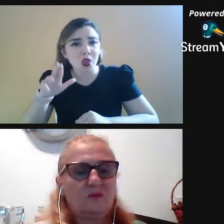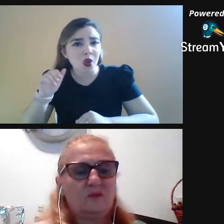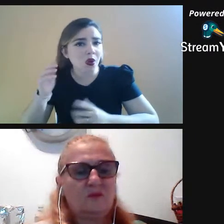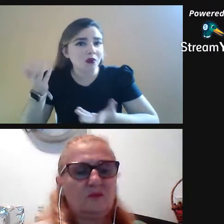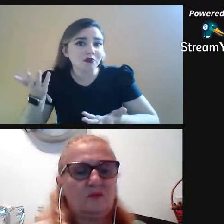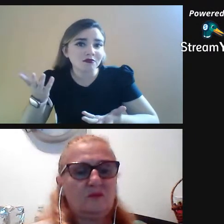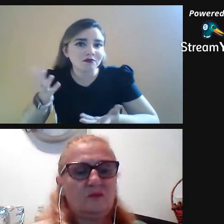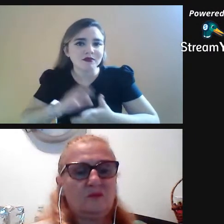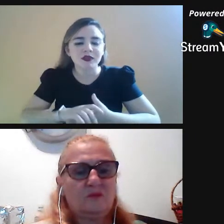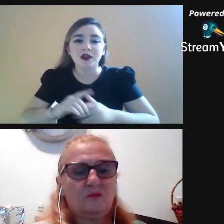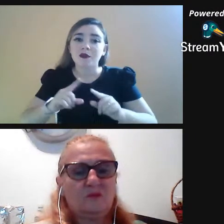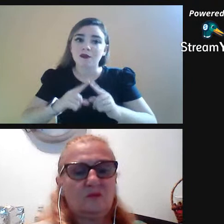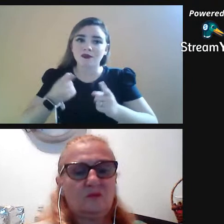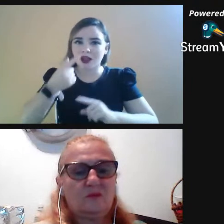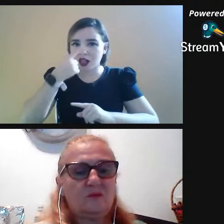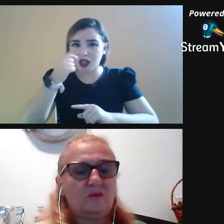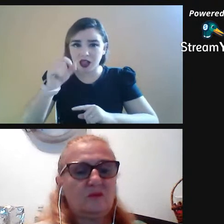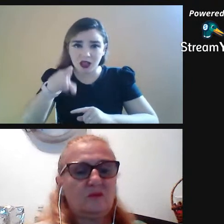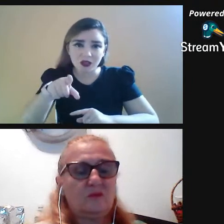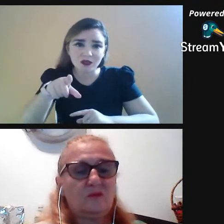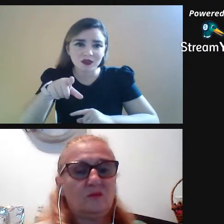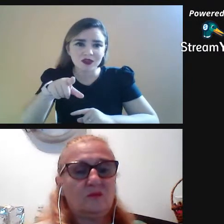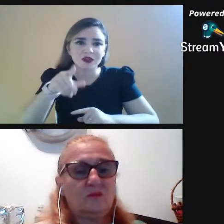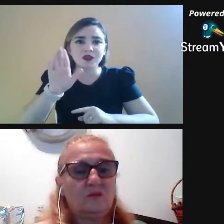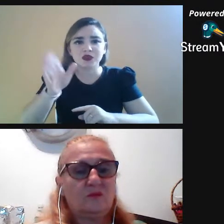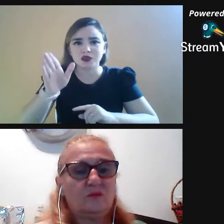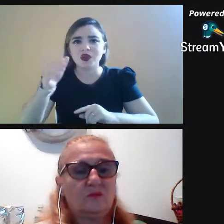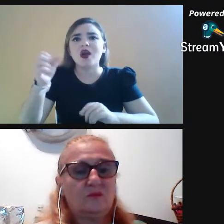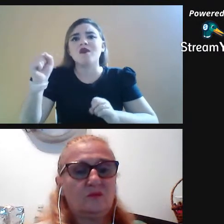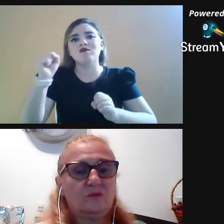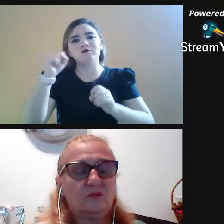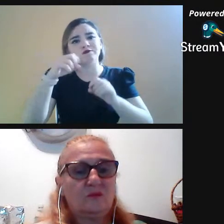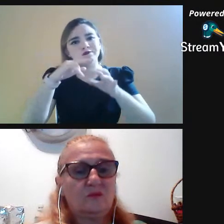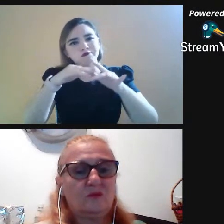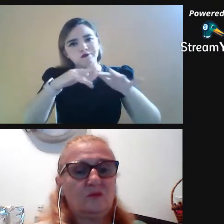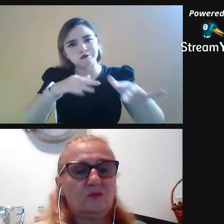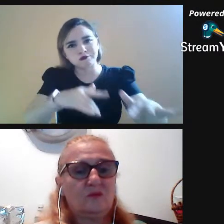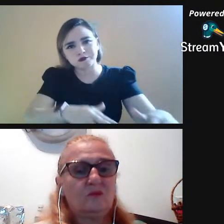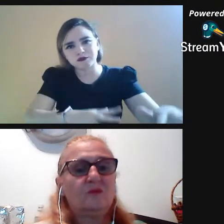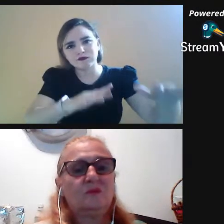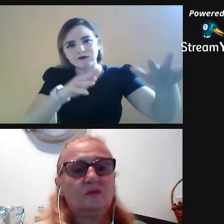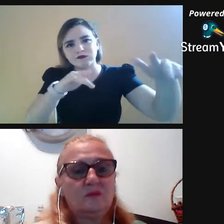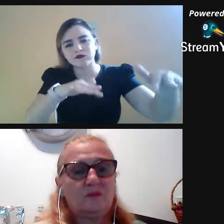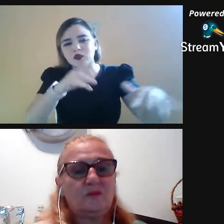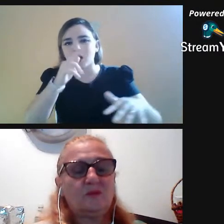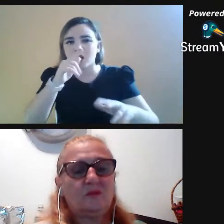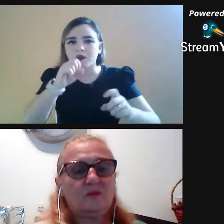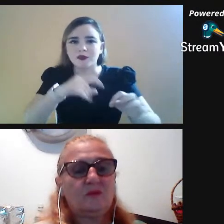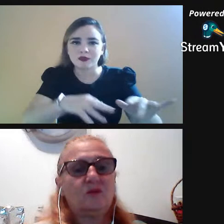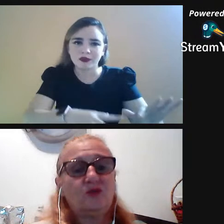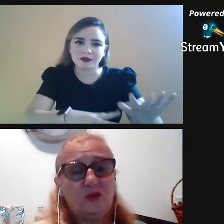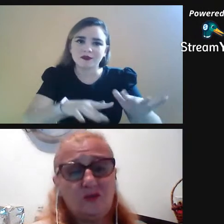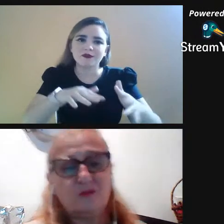Pois é, mas o lixo está povoando os nossos mares, não é, Laura?